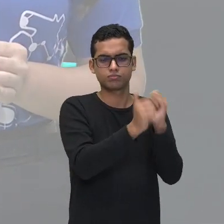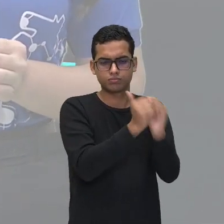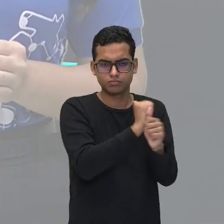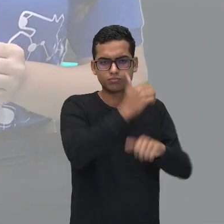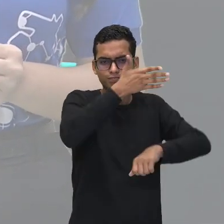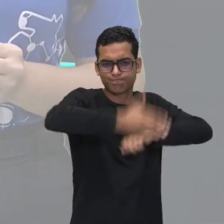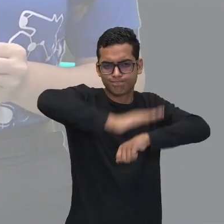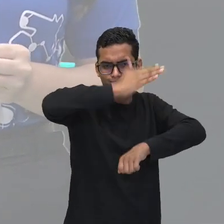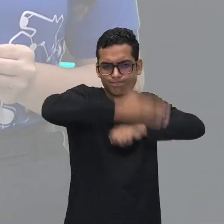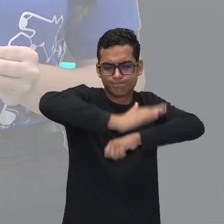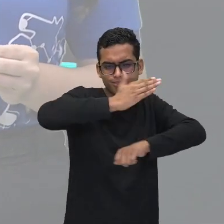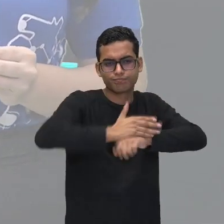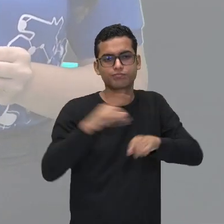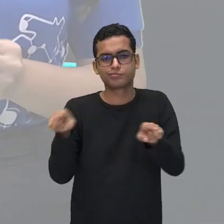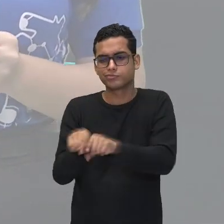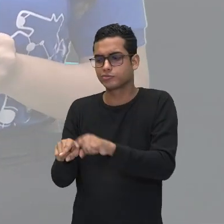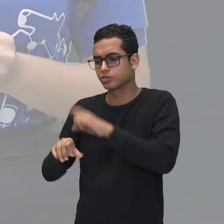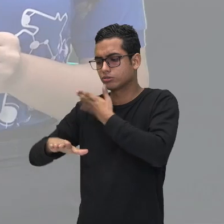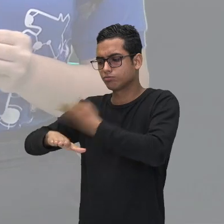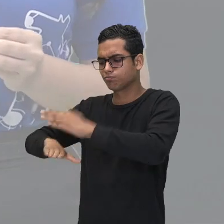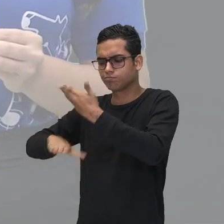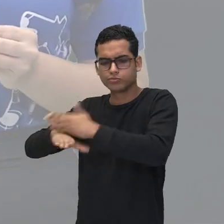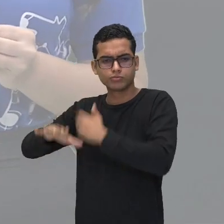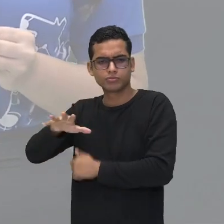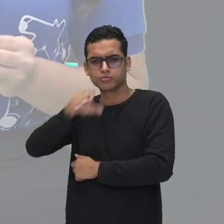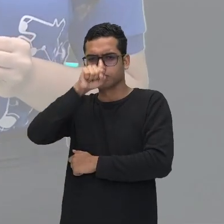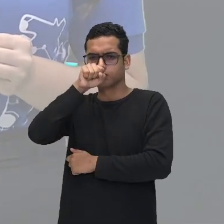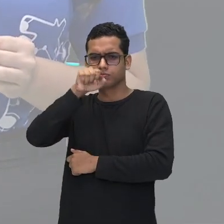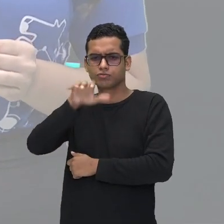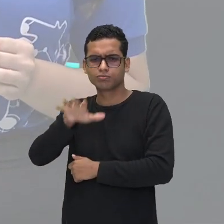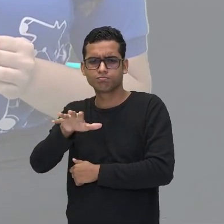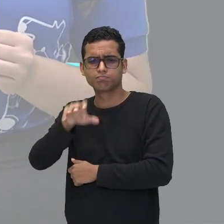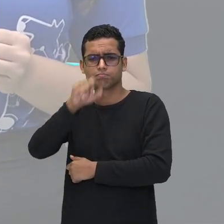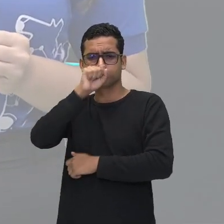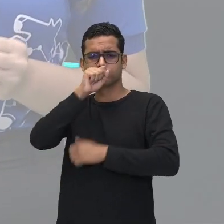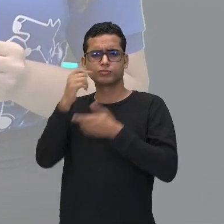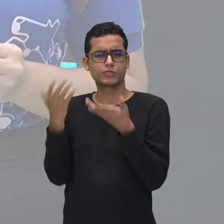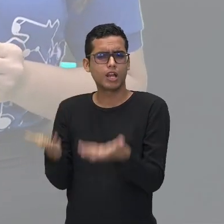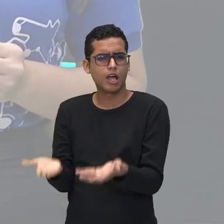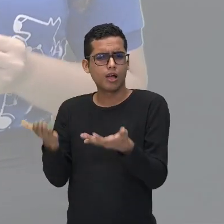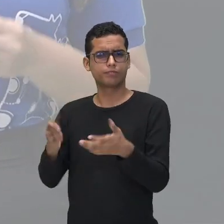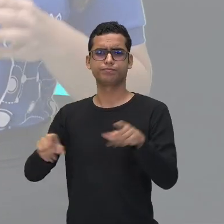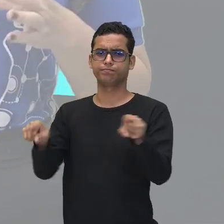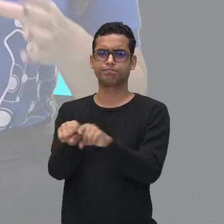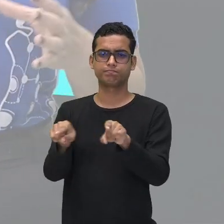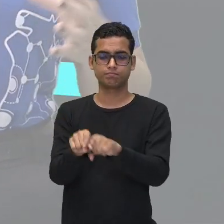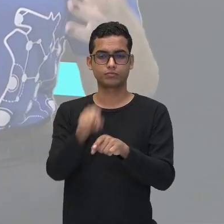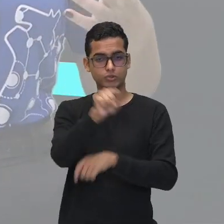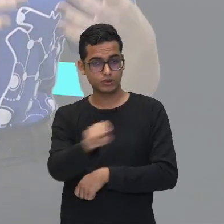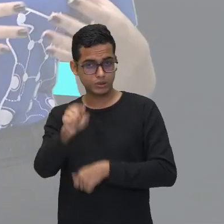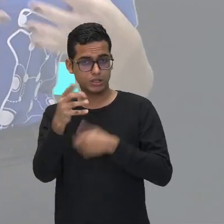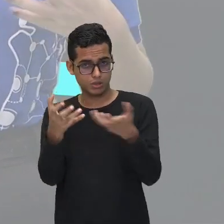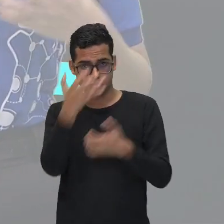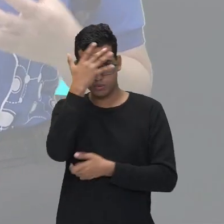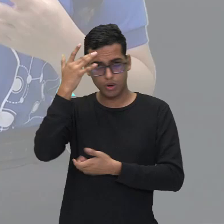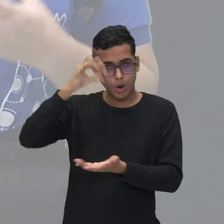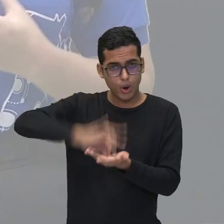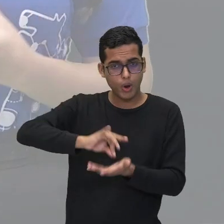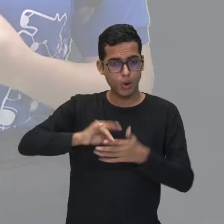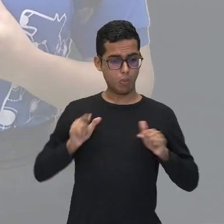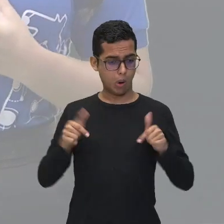anota aí essa informação que ela é super importante. Se você quer ser uma pessoa fisicamente ativa, começa seguindo